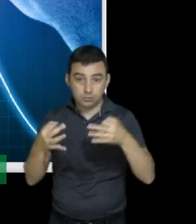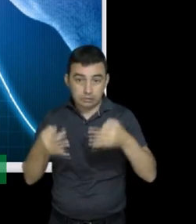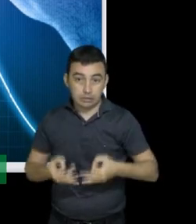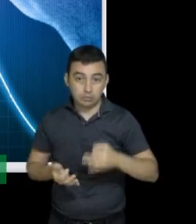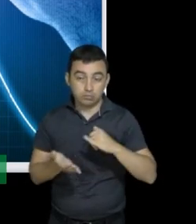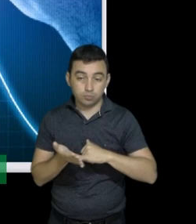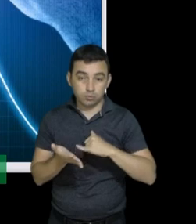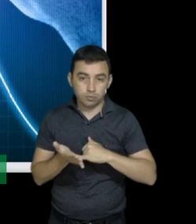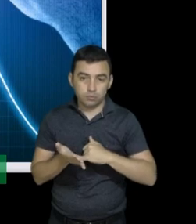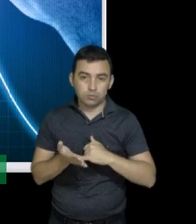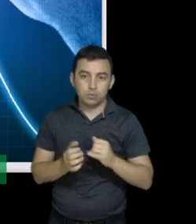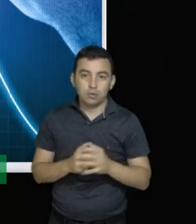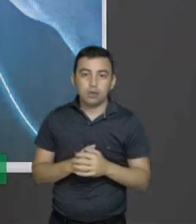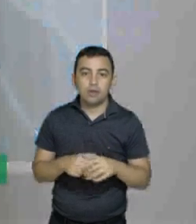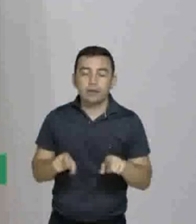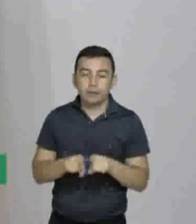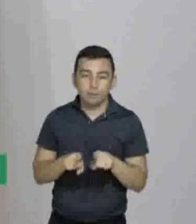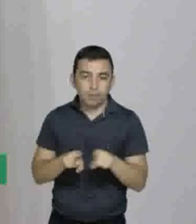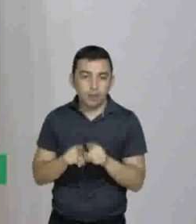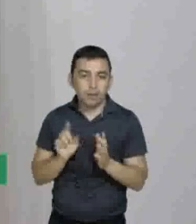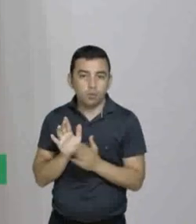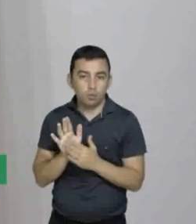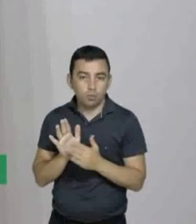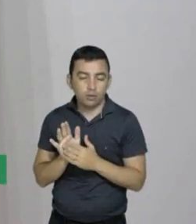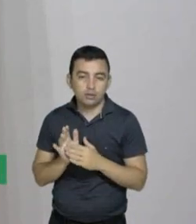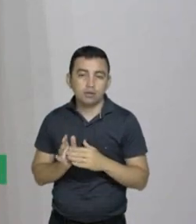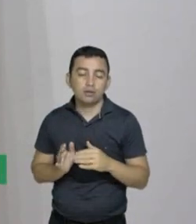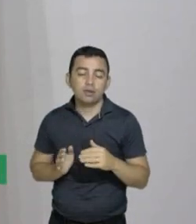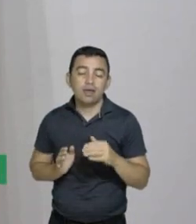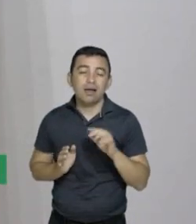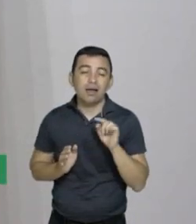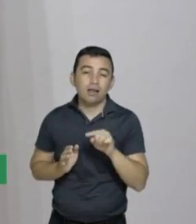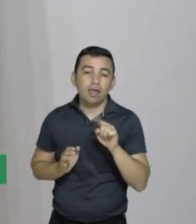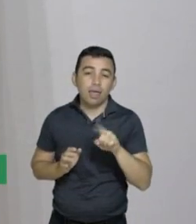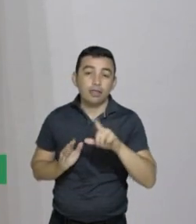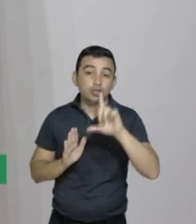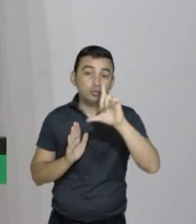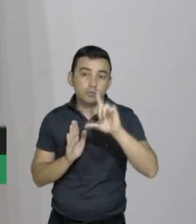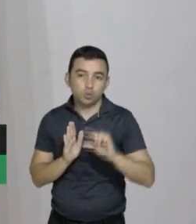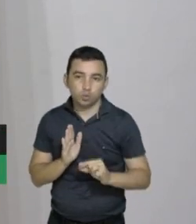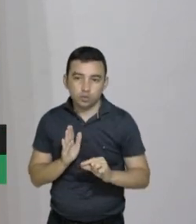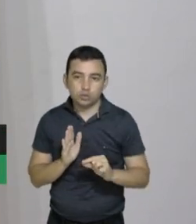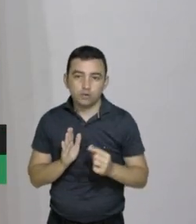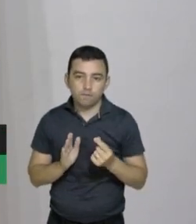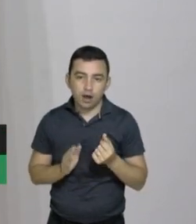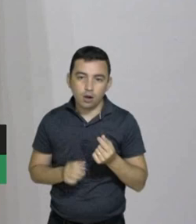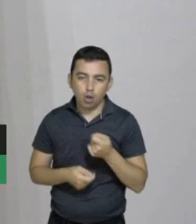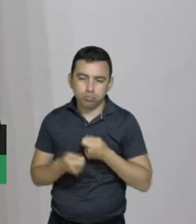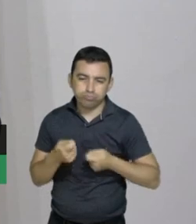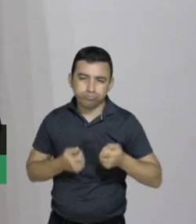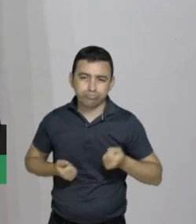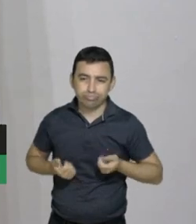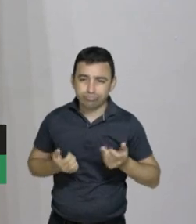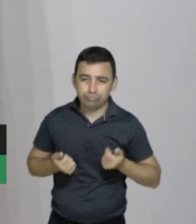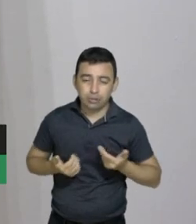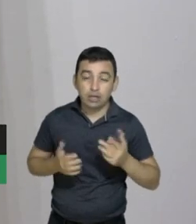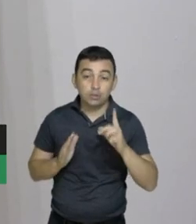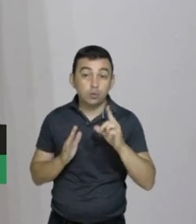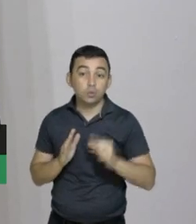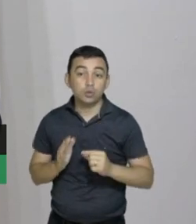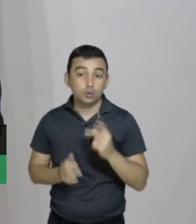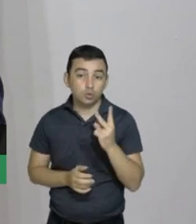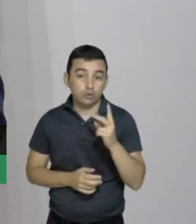e a proposta do fascisk também é de reduzir o custo da máquina pública em torno de